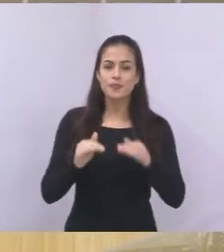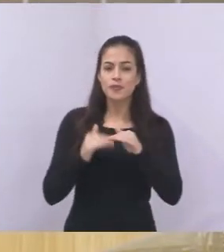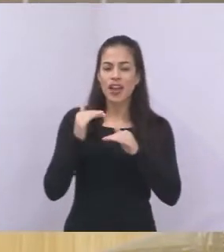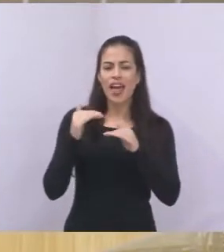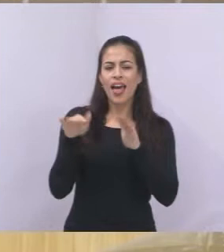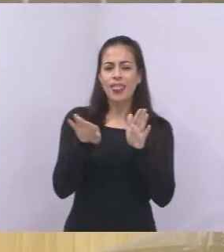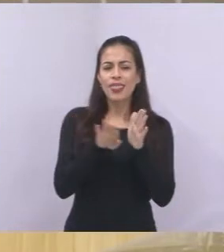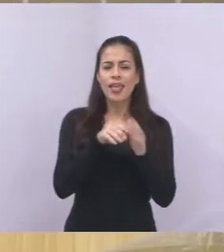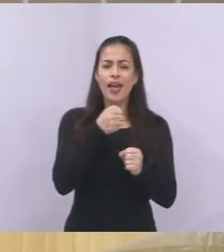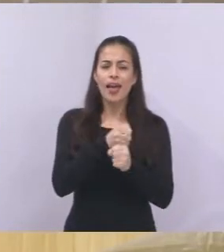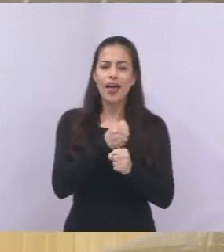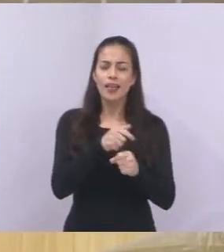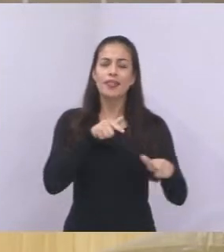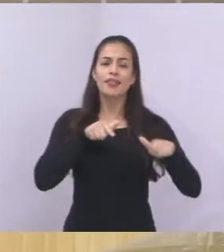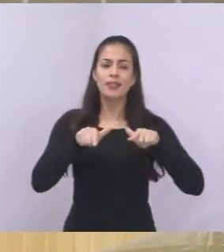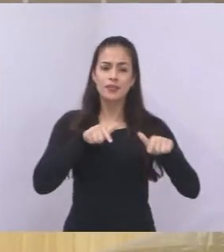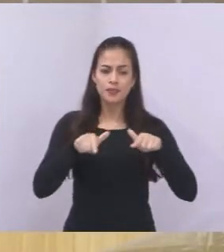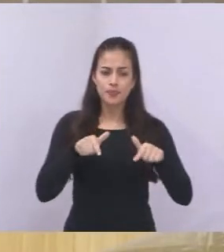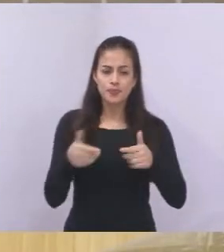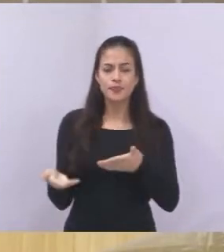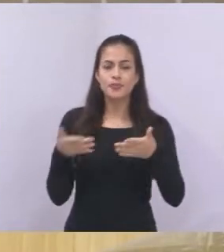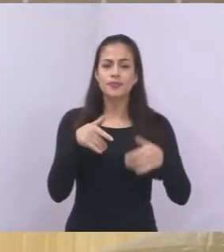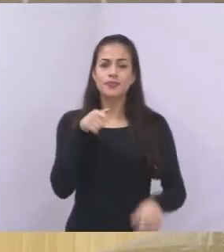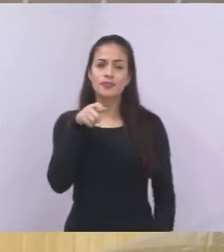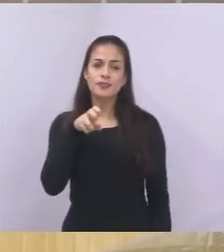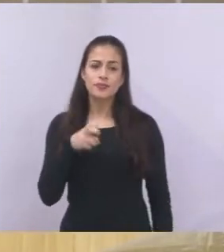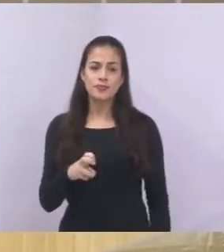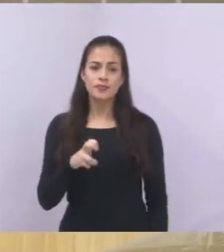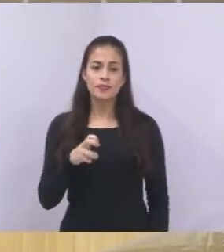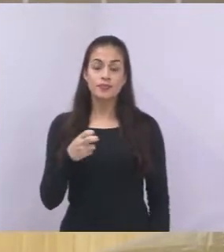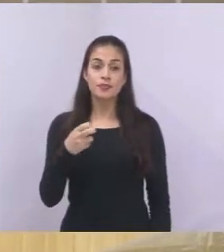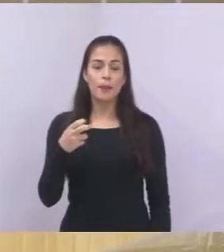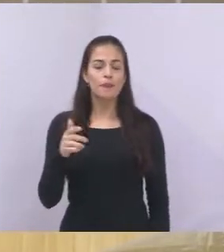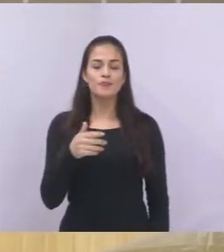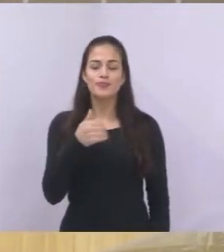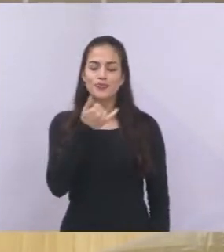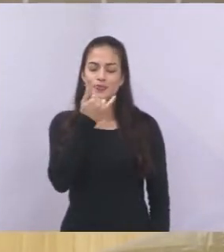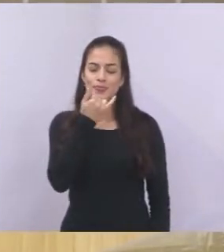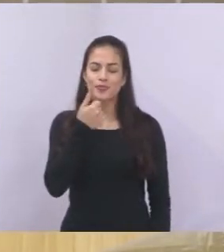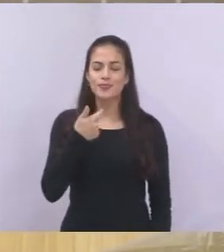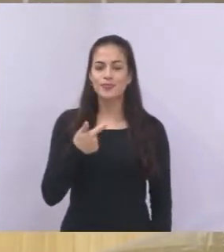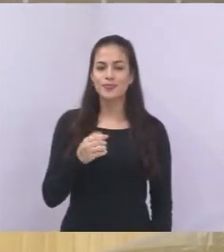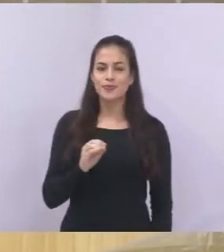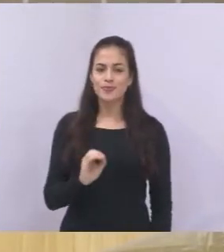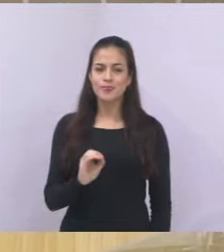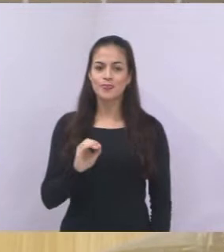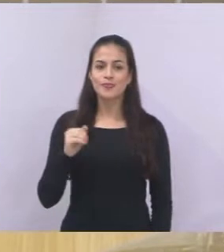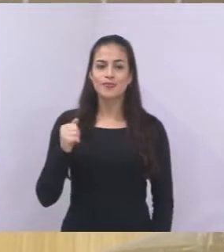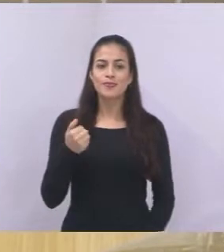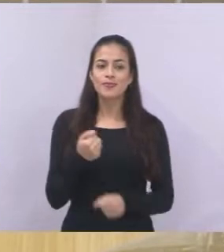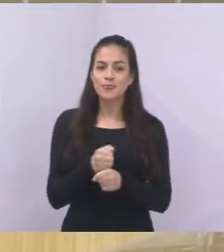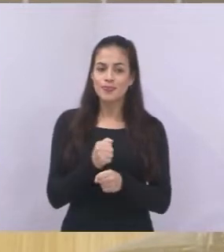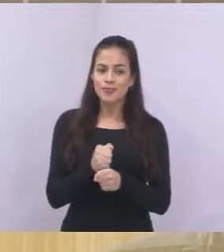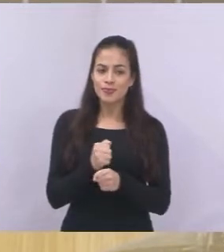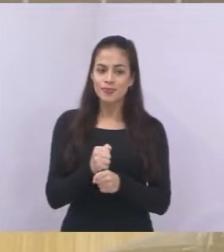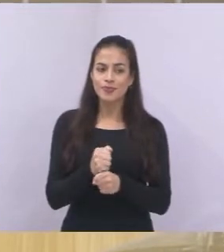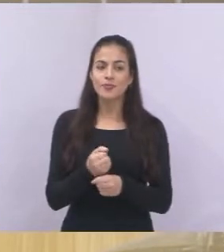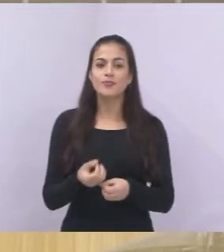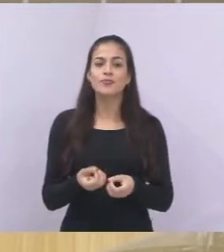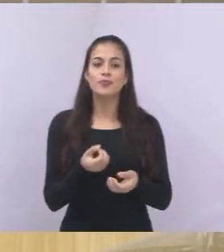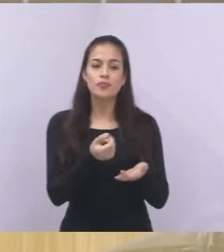tempo de 20 anos de contribuição, não estando limitado a 100% da média. Parágrafo